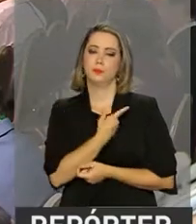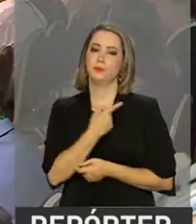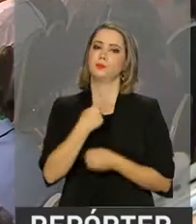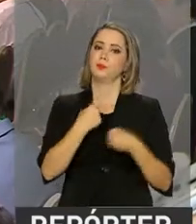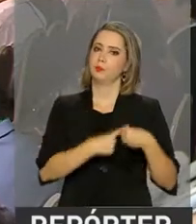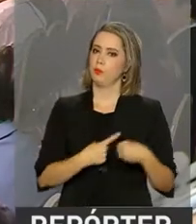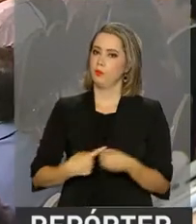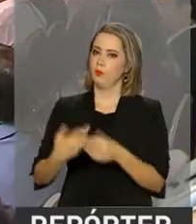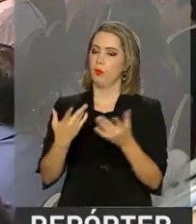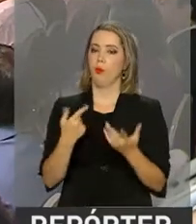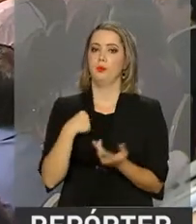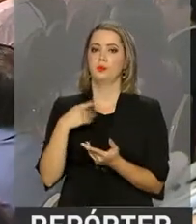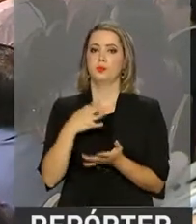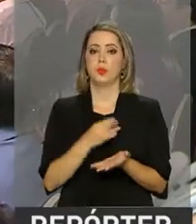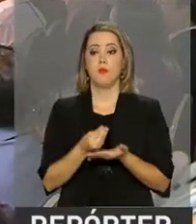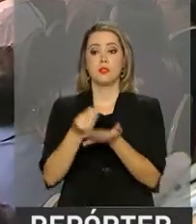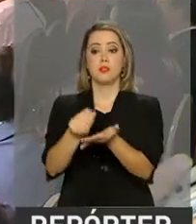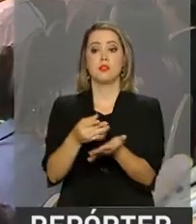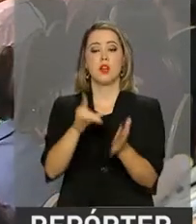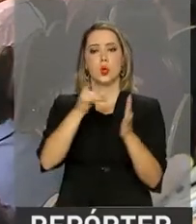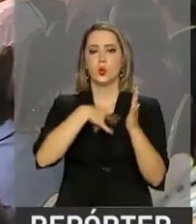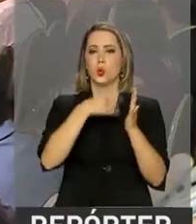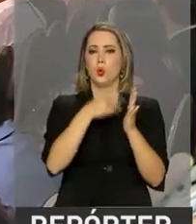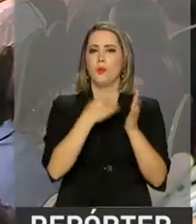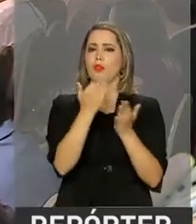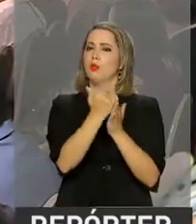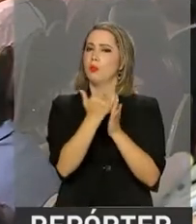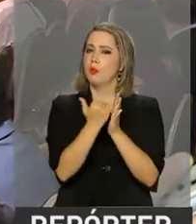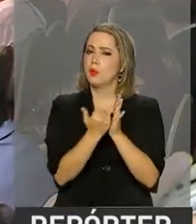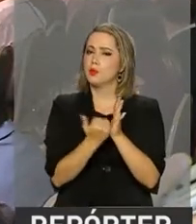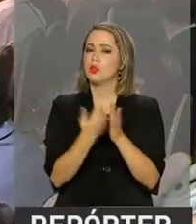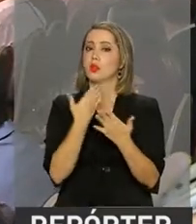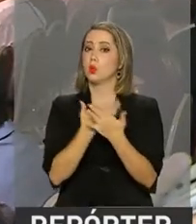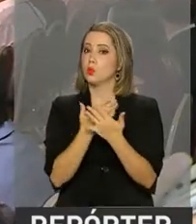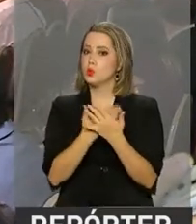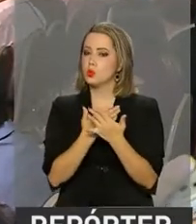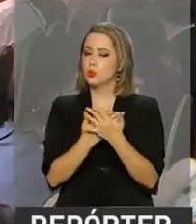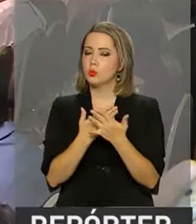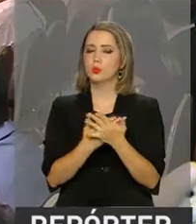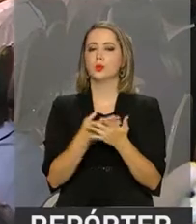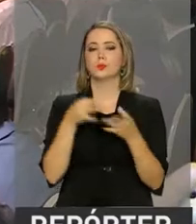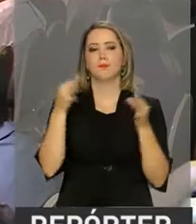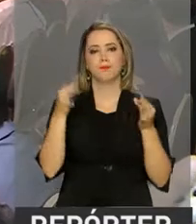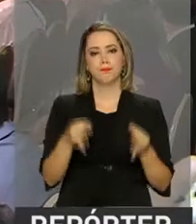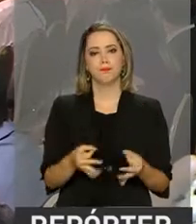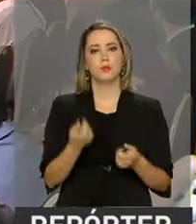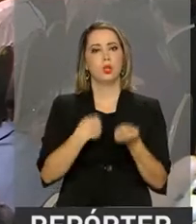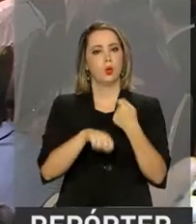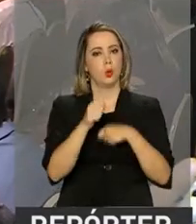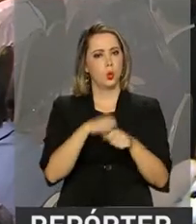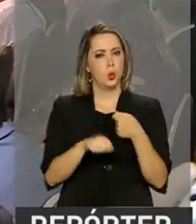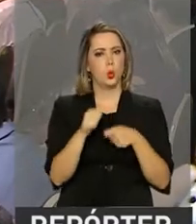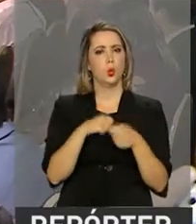Então será entregue editais, projetos, estudos de viabilidade técnica e econômica